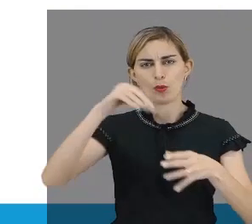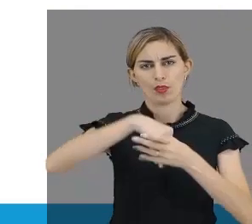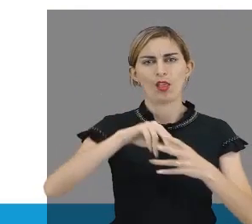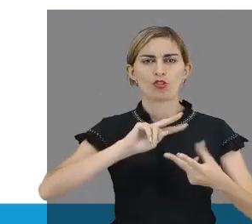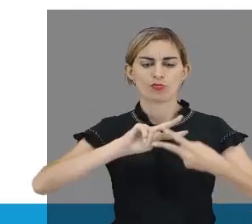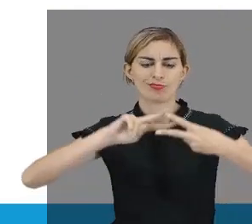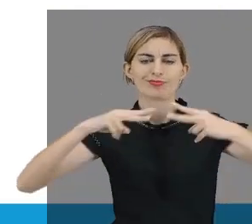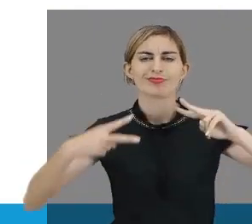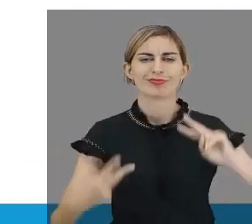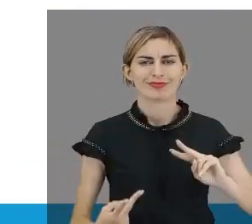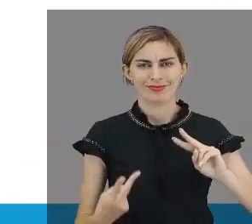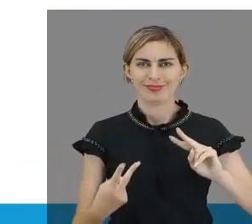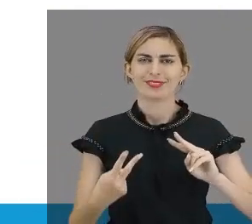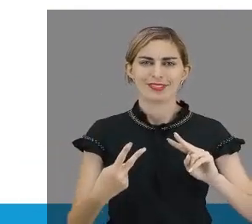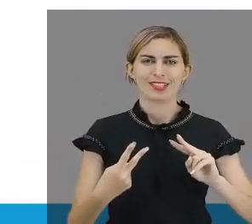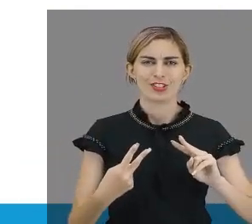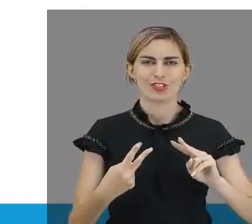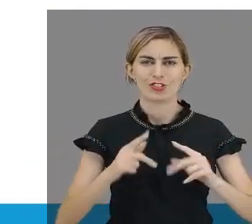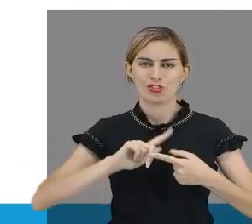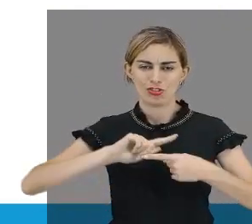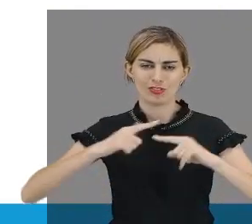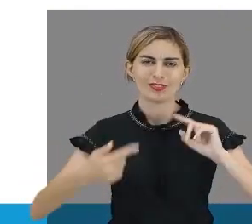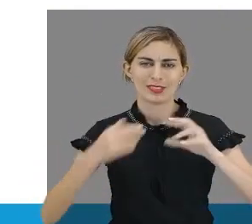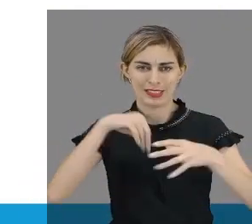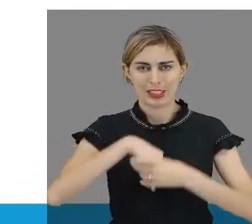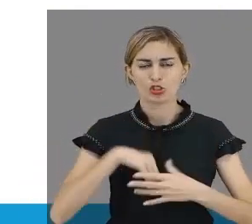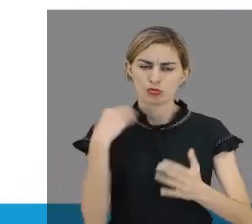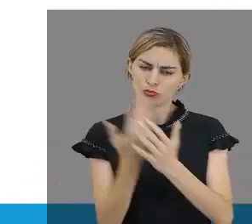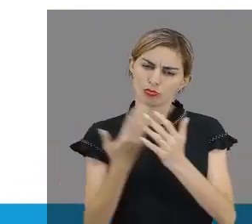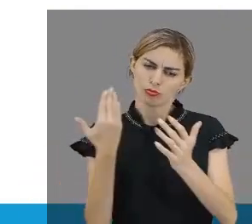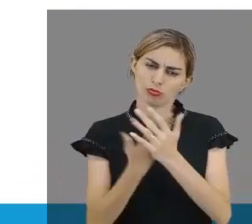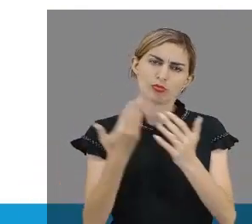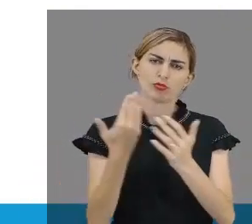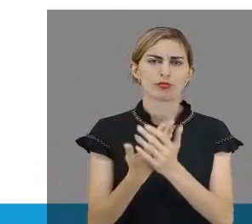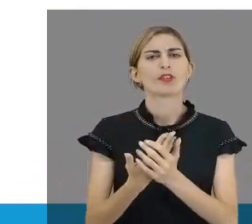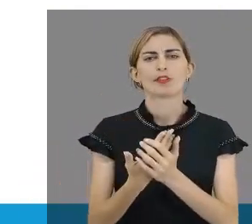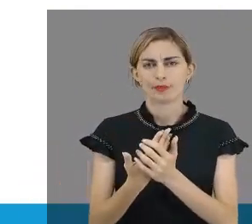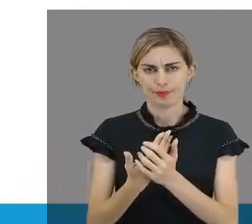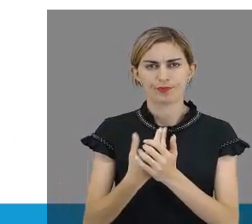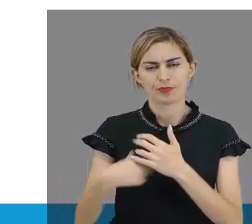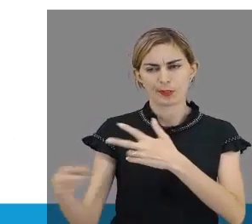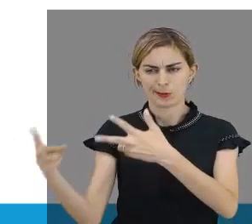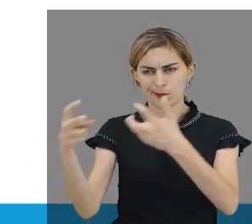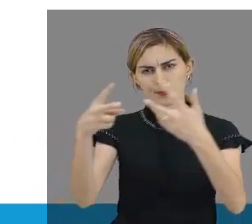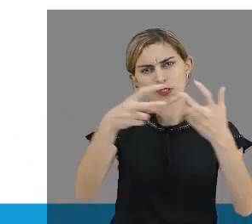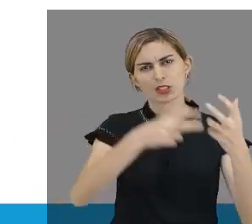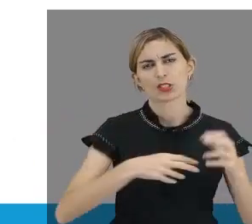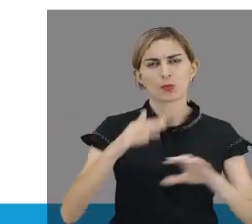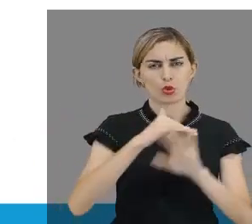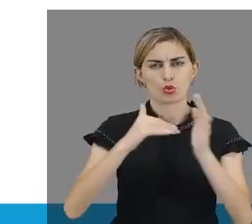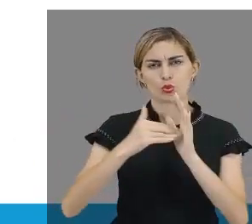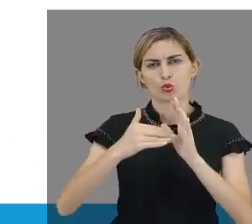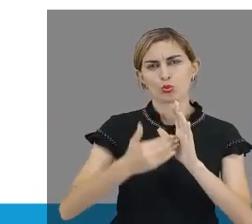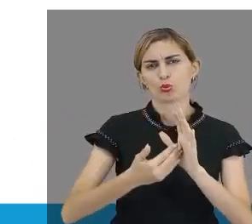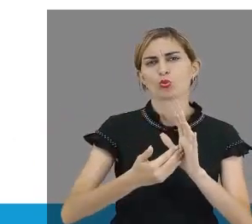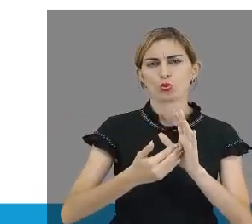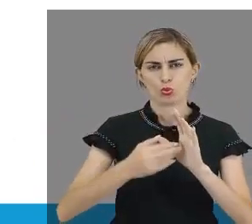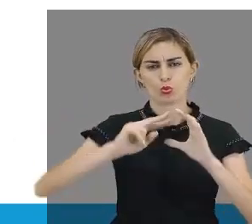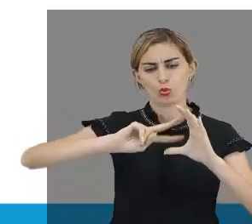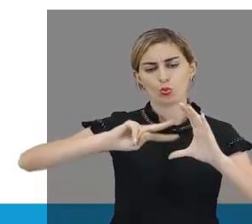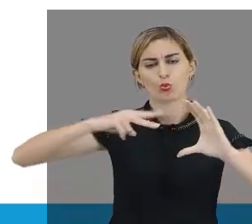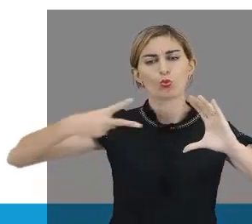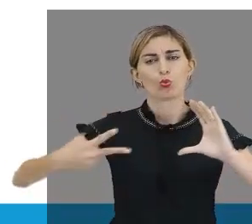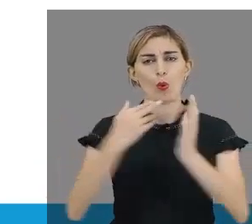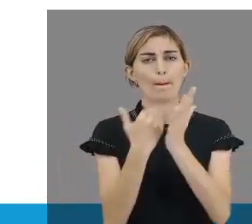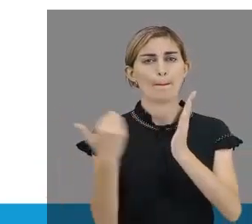síndrome genética e estudou essa população, onde ele percebeu que todos possuíam um